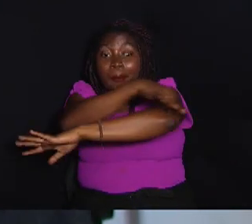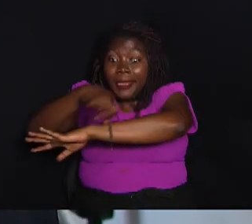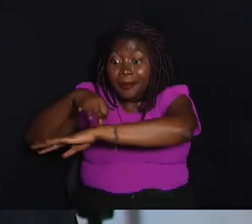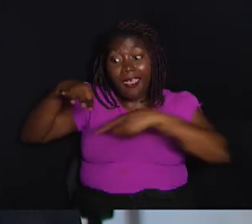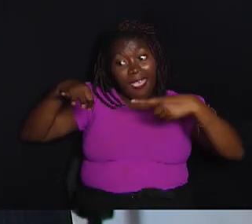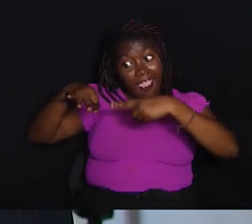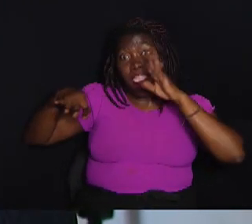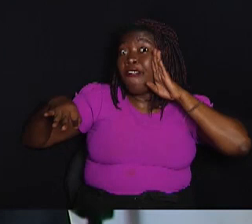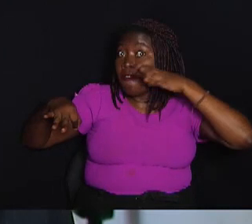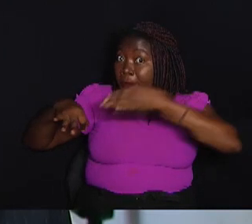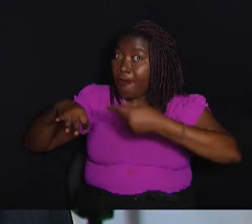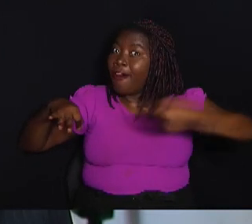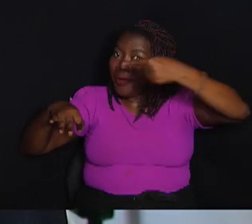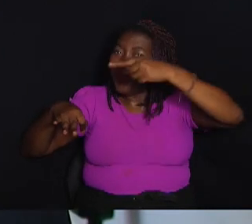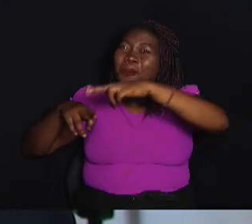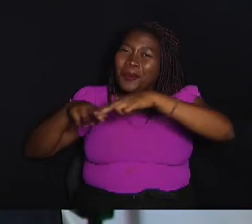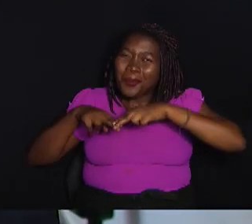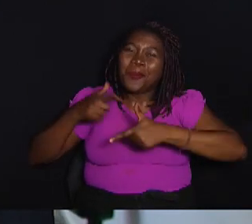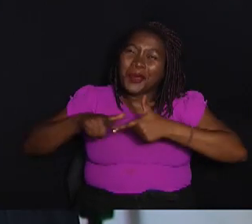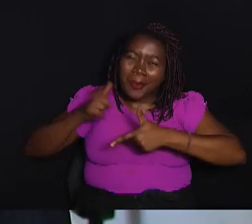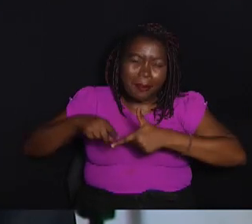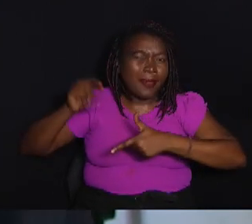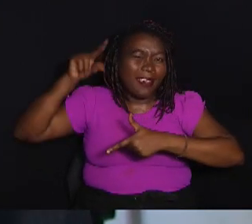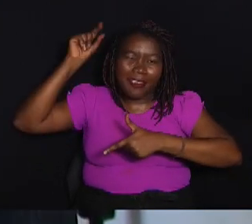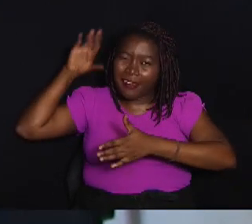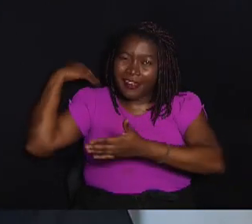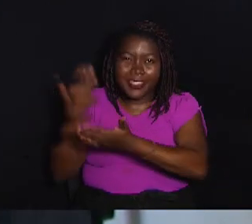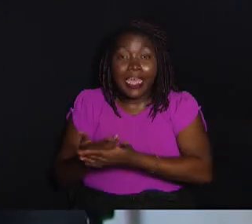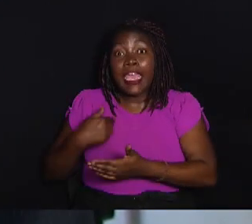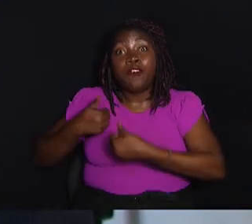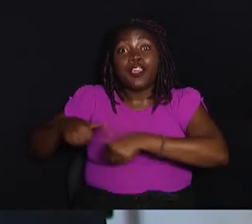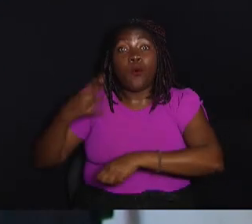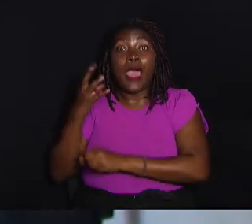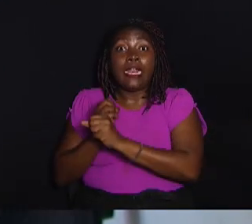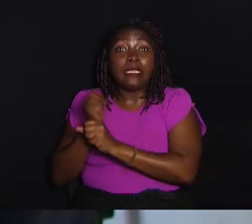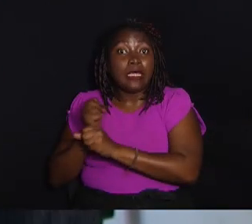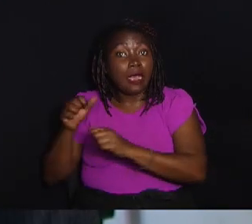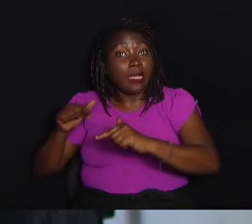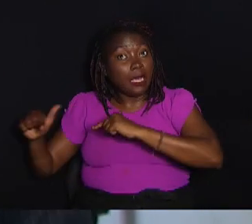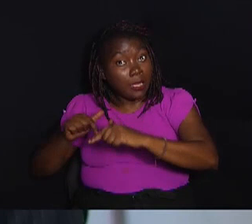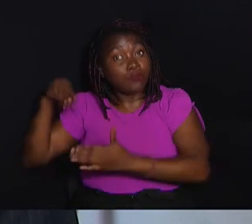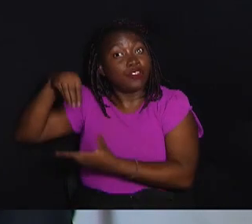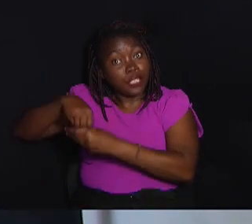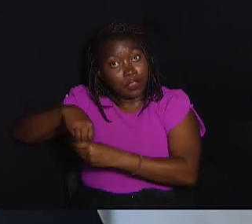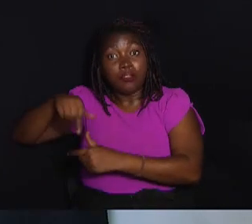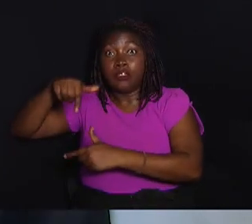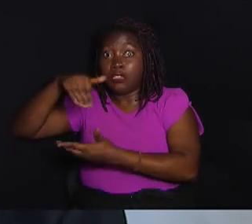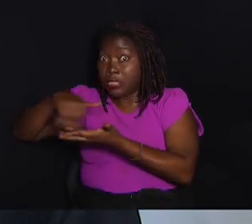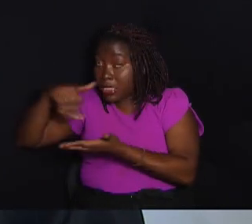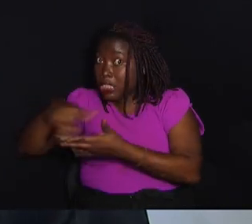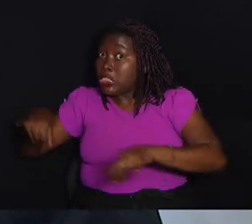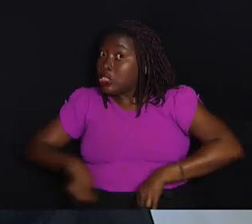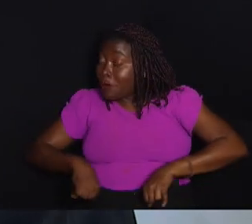é uma secretaria problemática desde sempre eu fiquei 40 anos Trabalhando dentro dessa secretaria como profissional liberal e sofri como todos